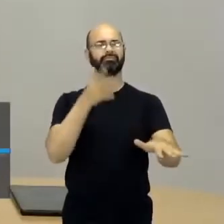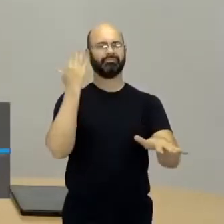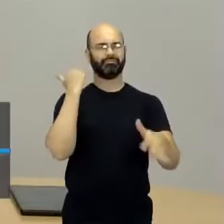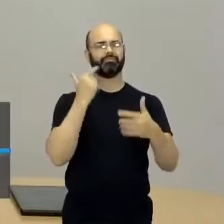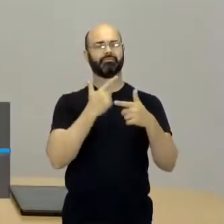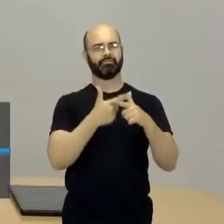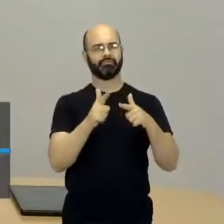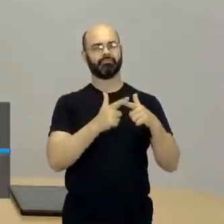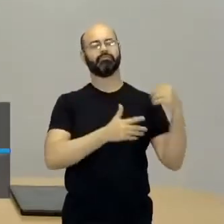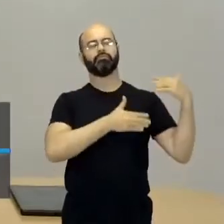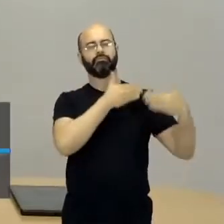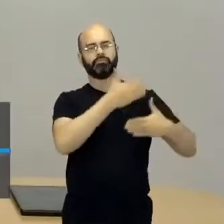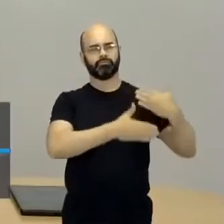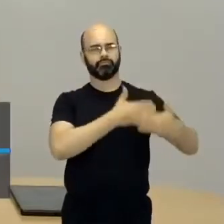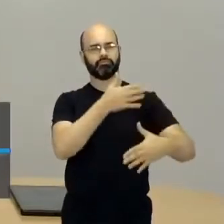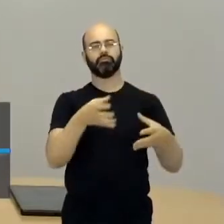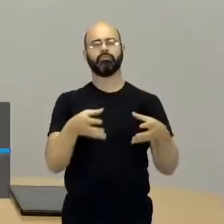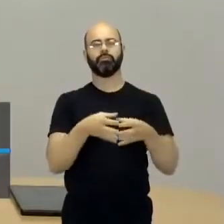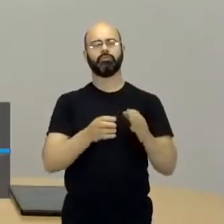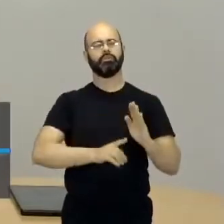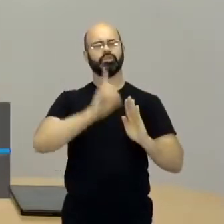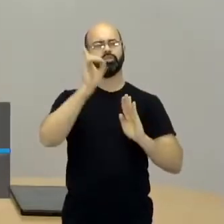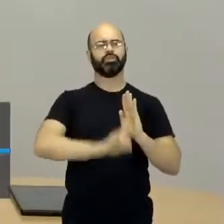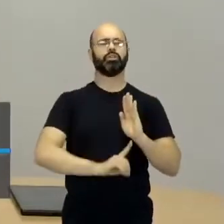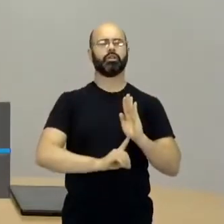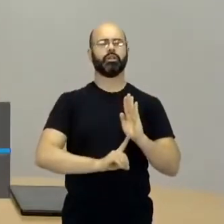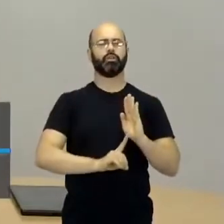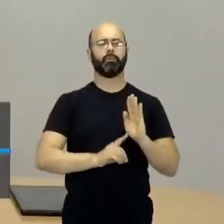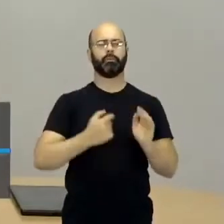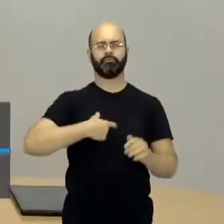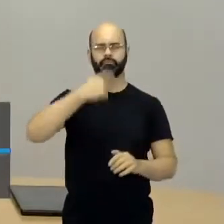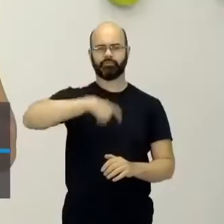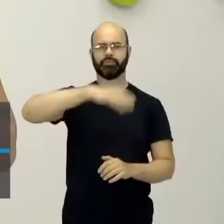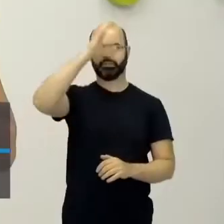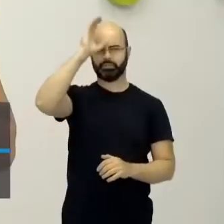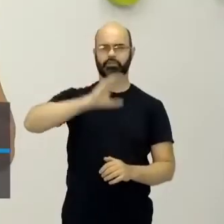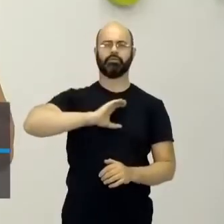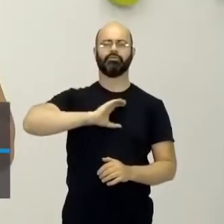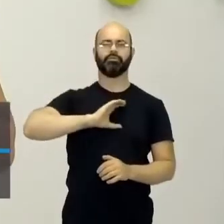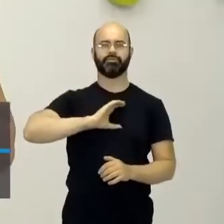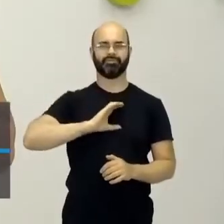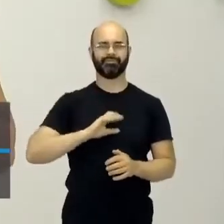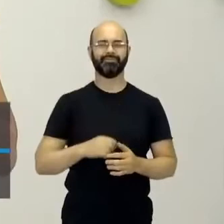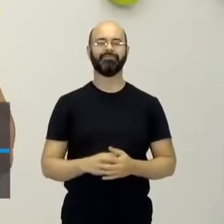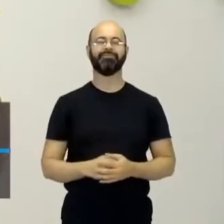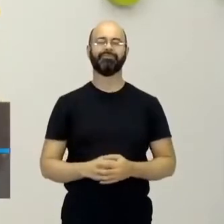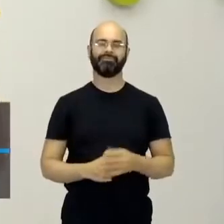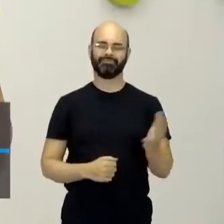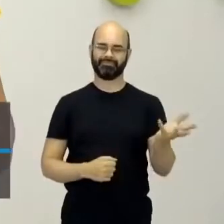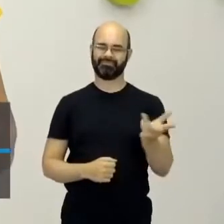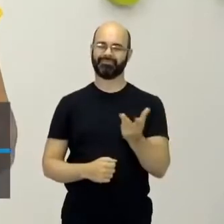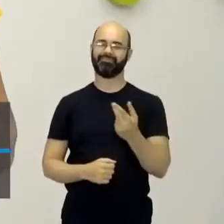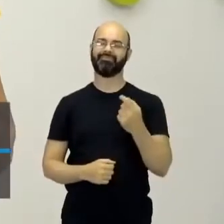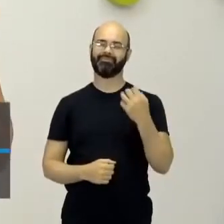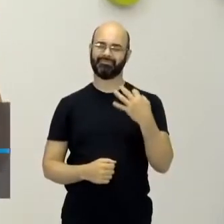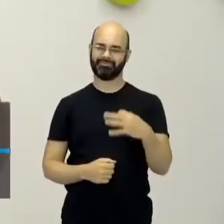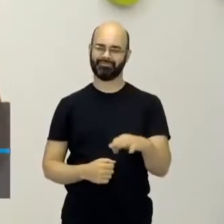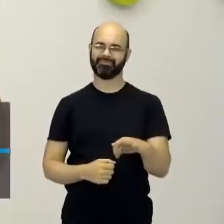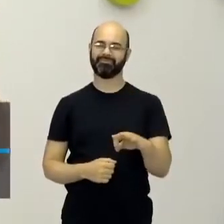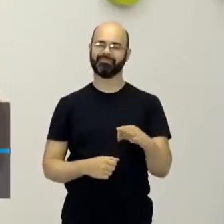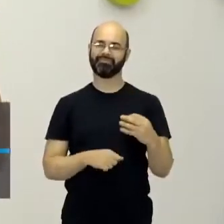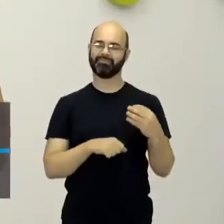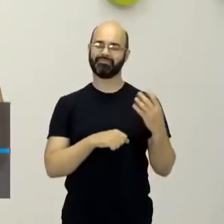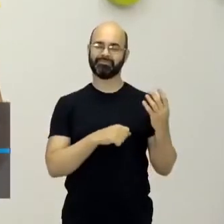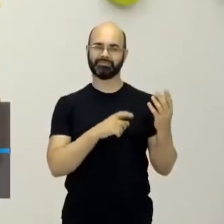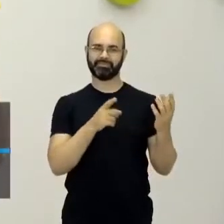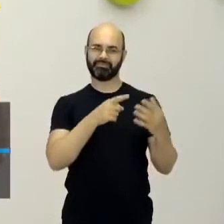pela busca de seus direitos como cidadãos. Que incrível, muito legal pro Paulo, muito obrigada pela contribuição. Então,